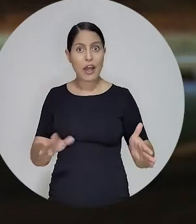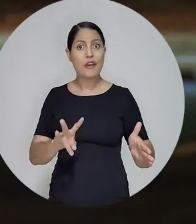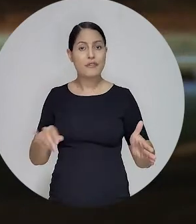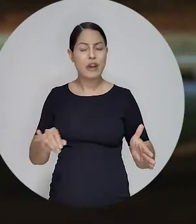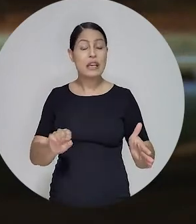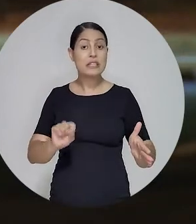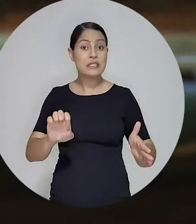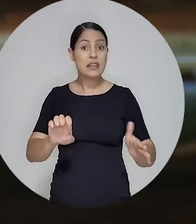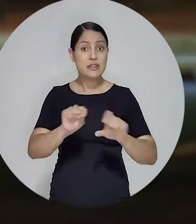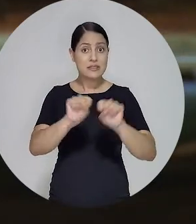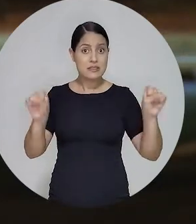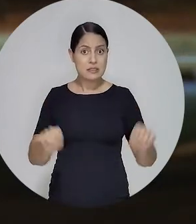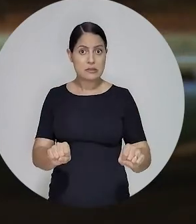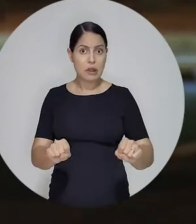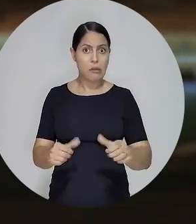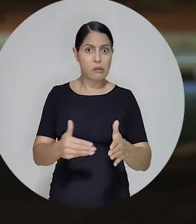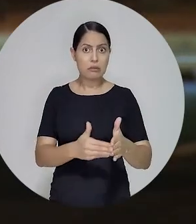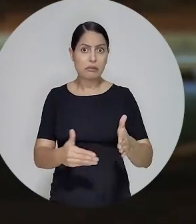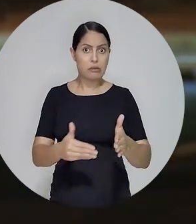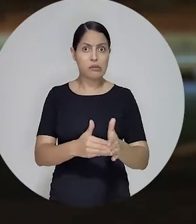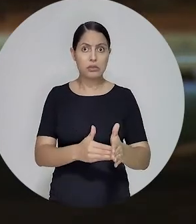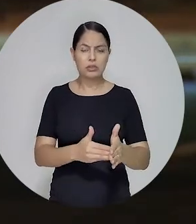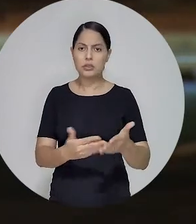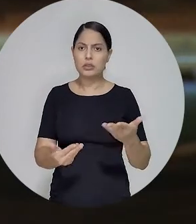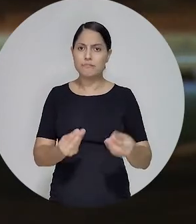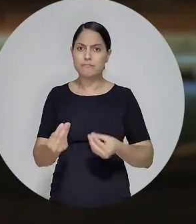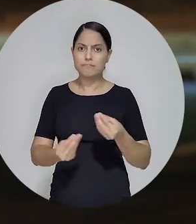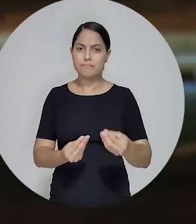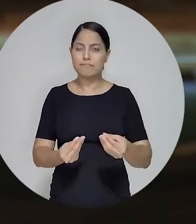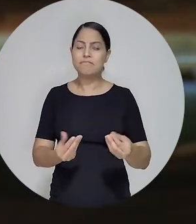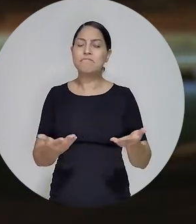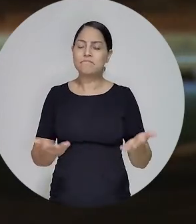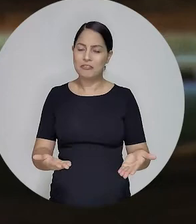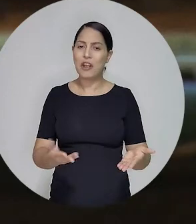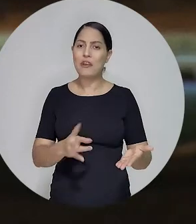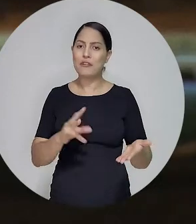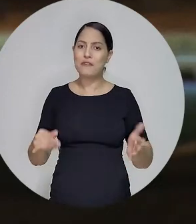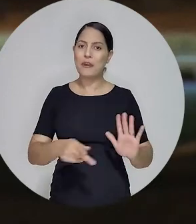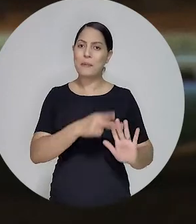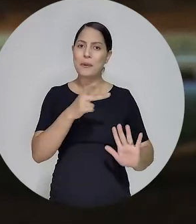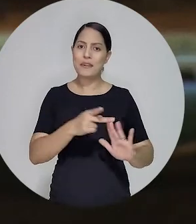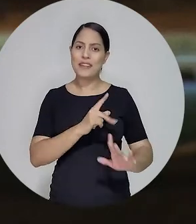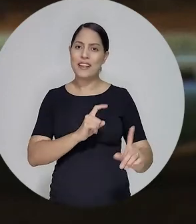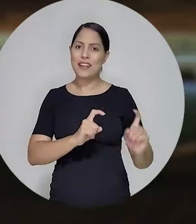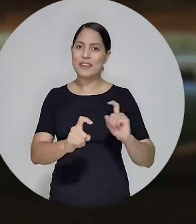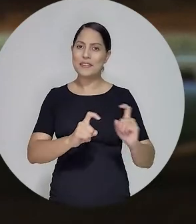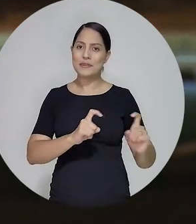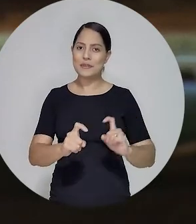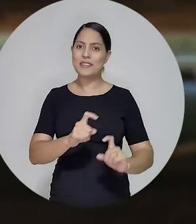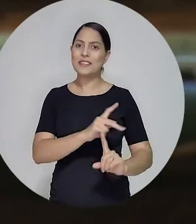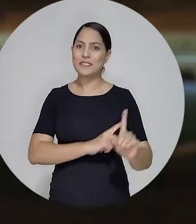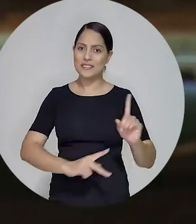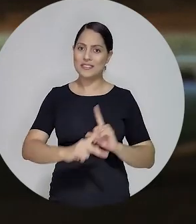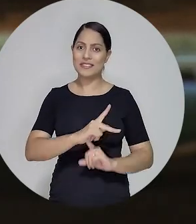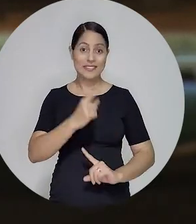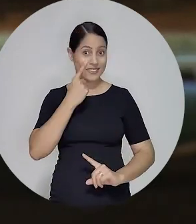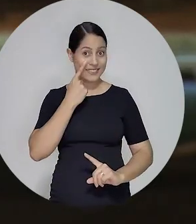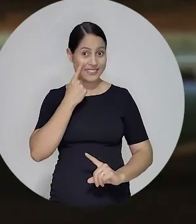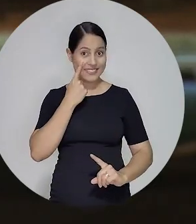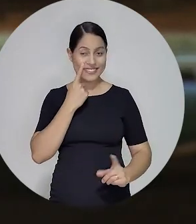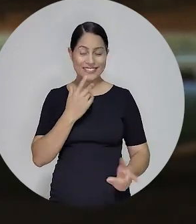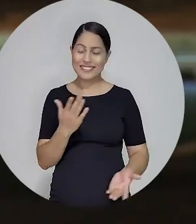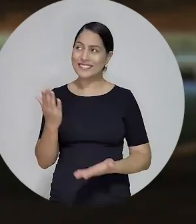em caso de indisponibilidade do sistema. Essa prorrogação passa a ser prevista na portaria do processo